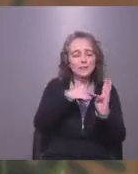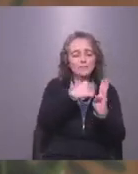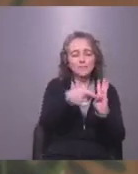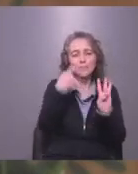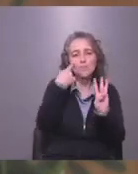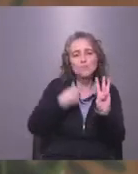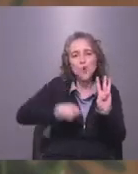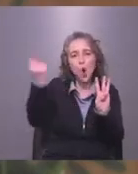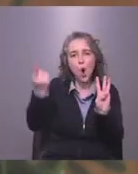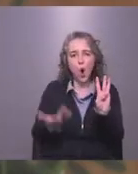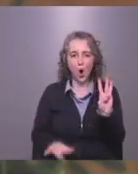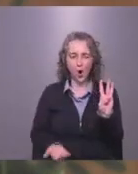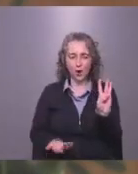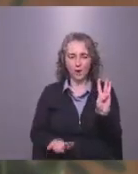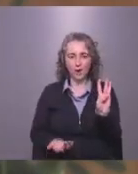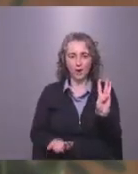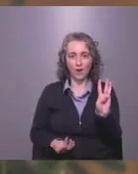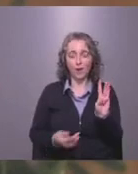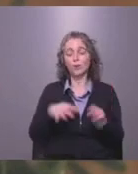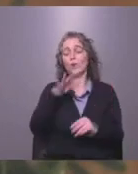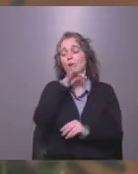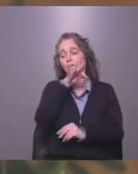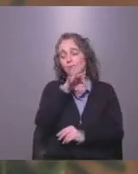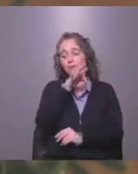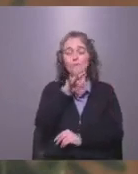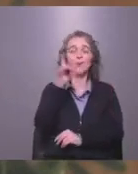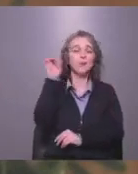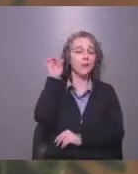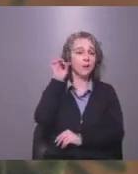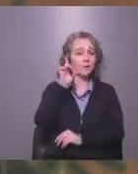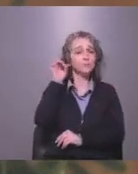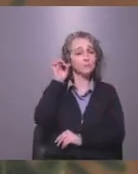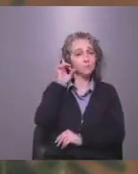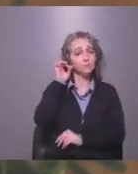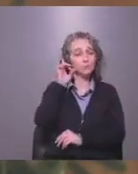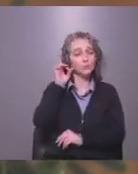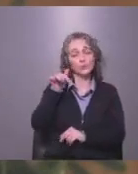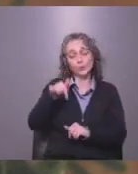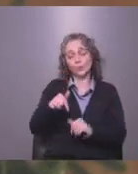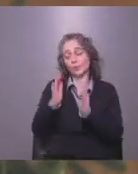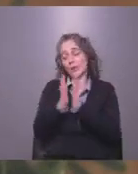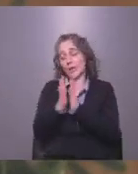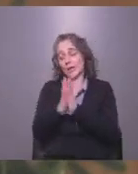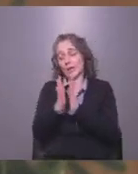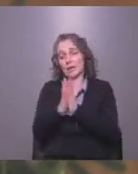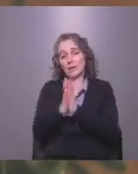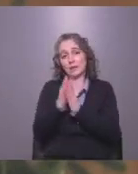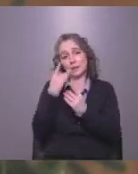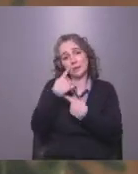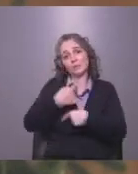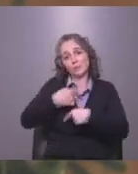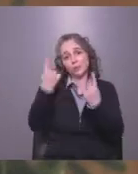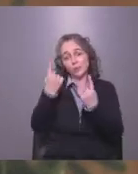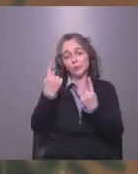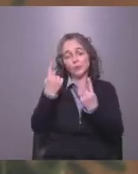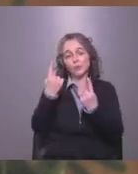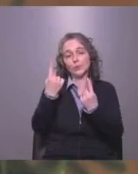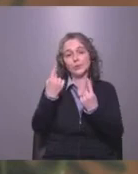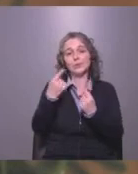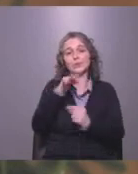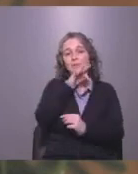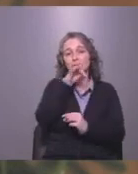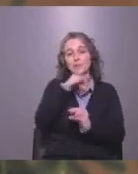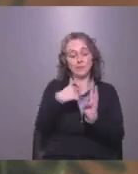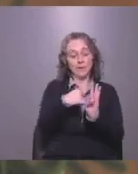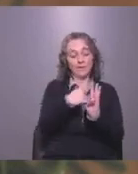dignidade e importância da família que esta celebração procura pôr em evidência, convidando-nos a olhar a